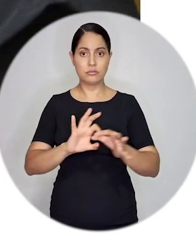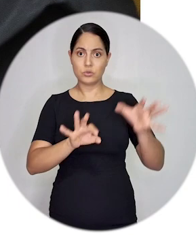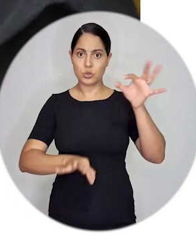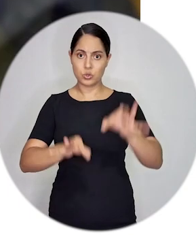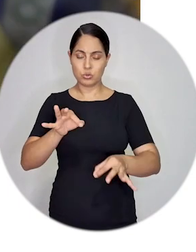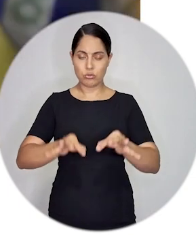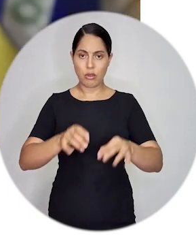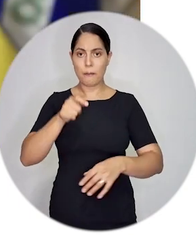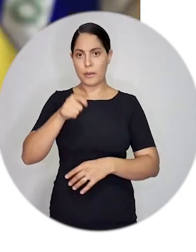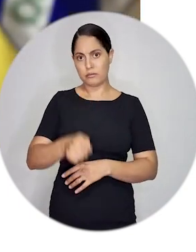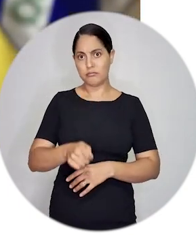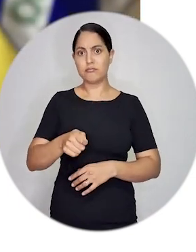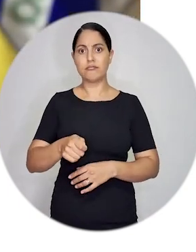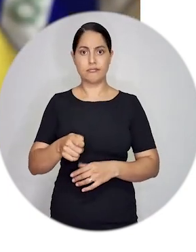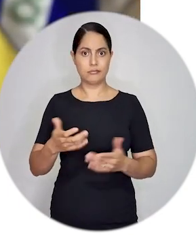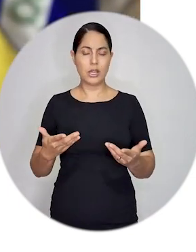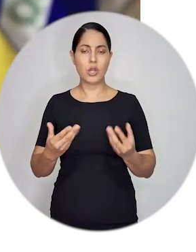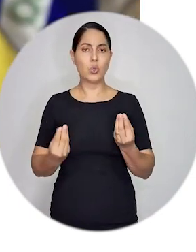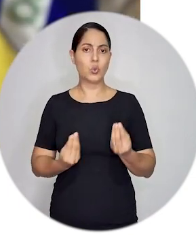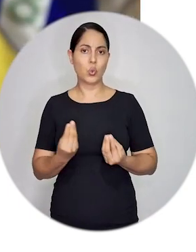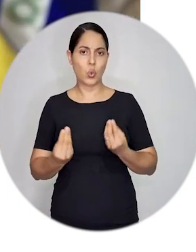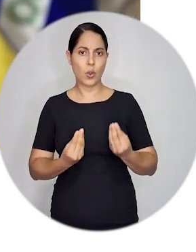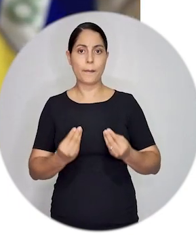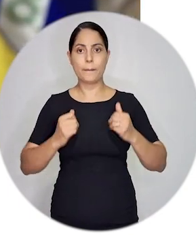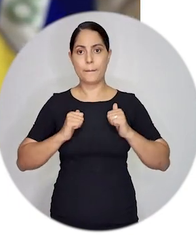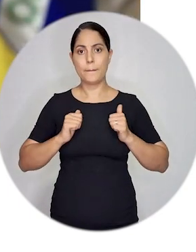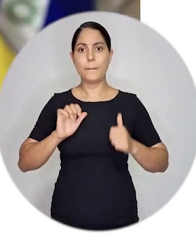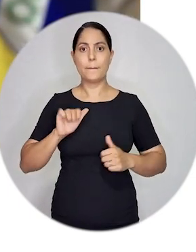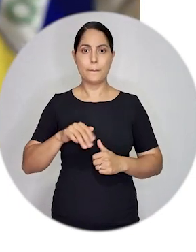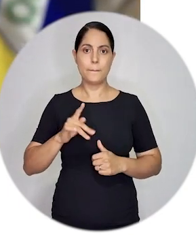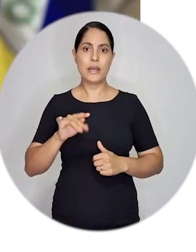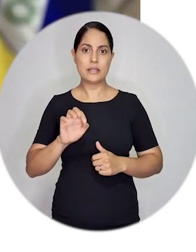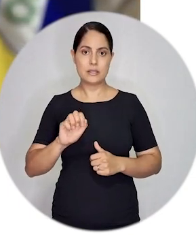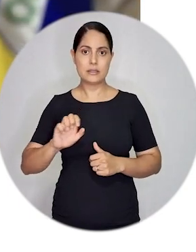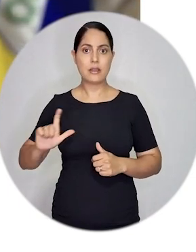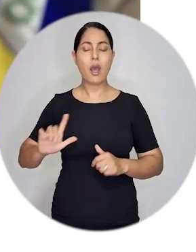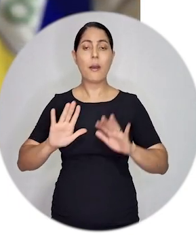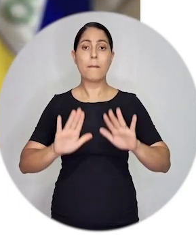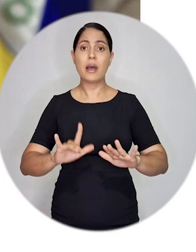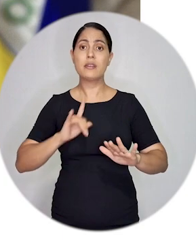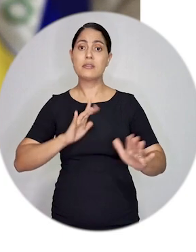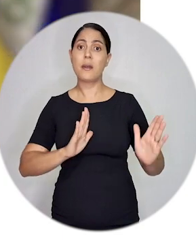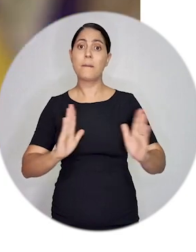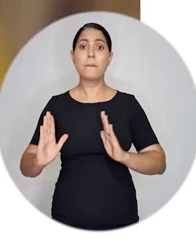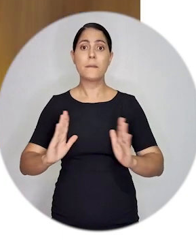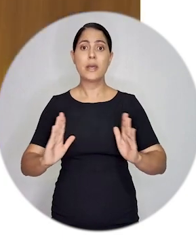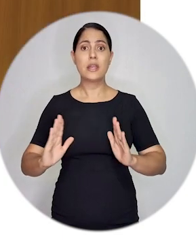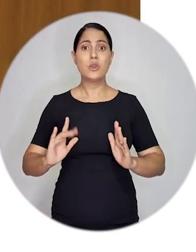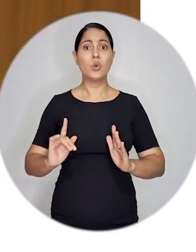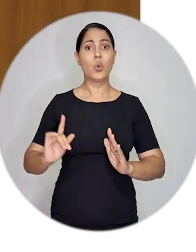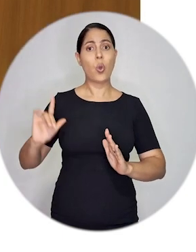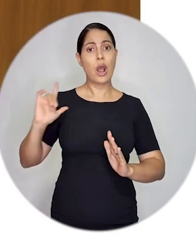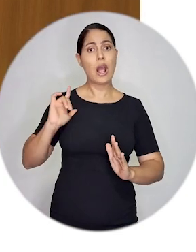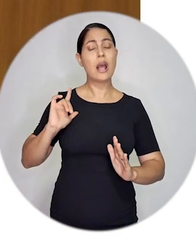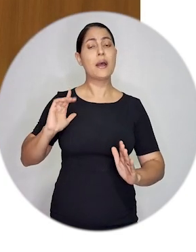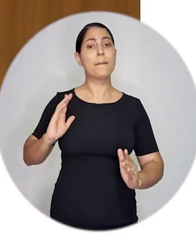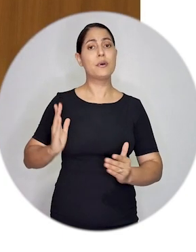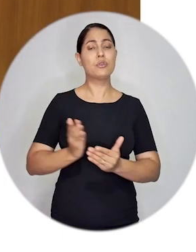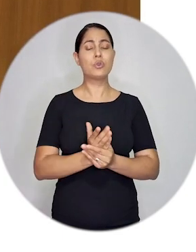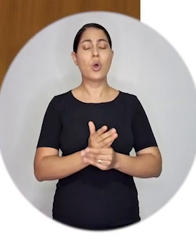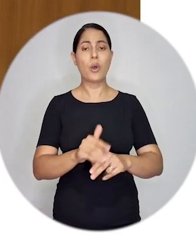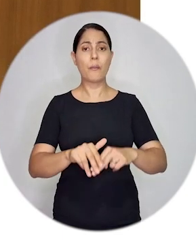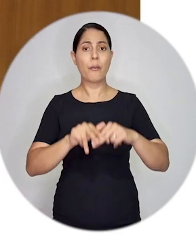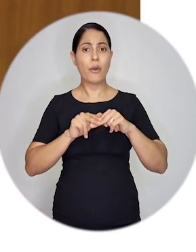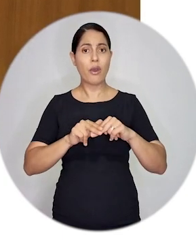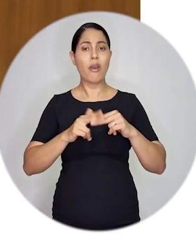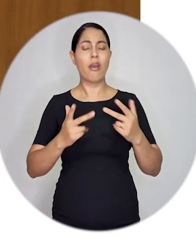defere medidas cautelares, defere medidas investigativas, na fase pré-processual, ele se contamina